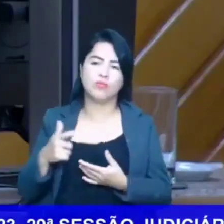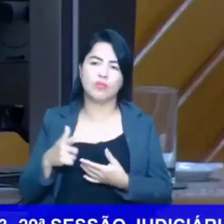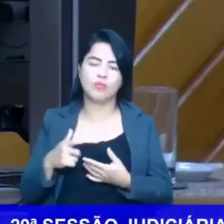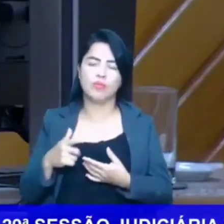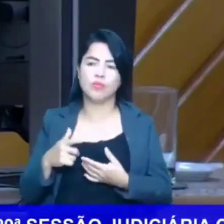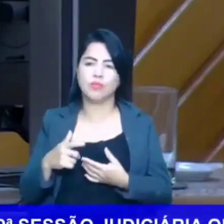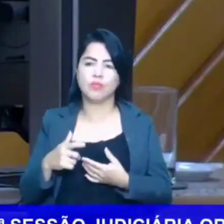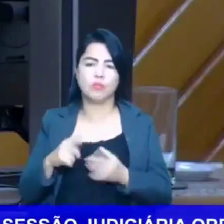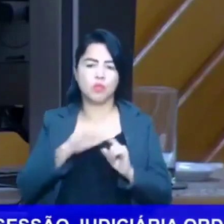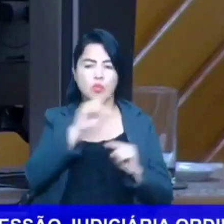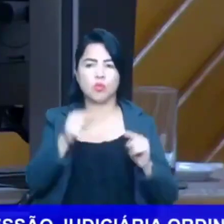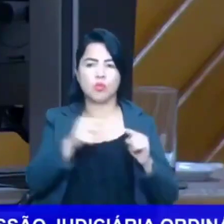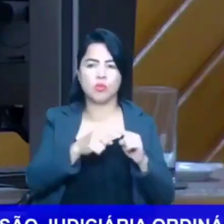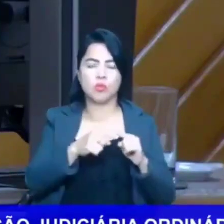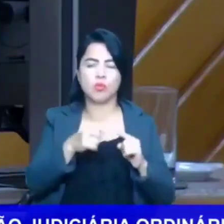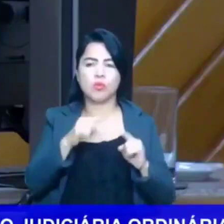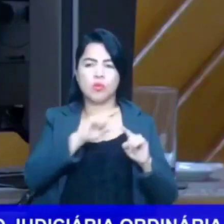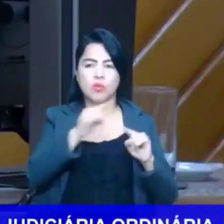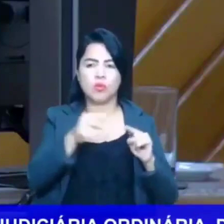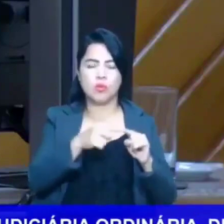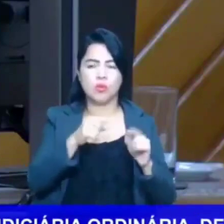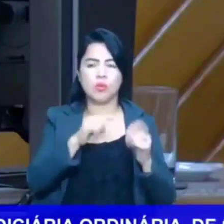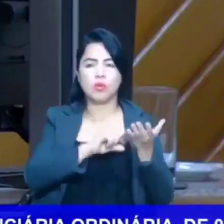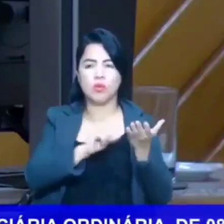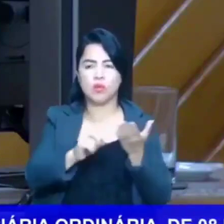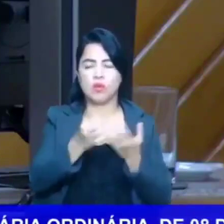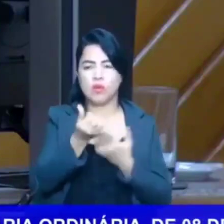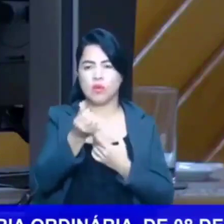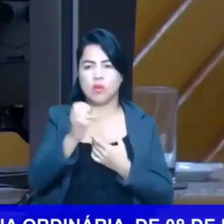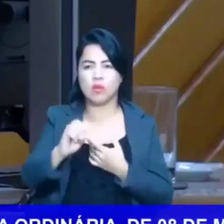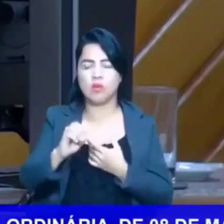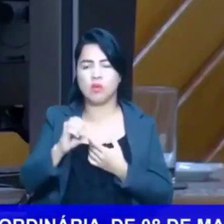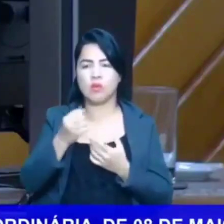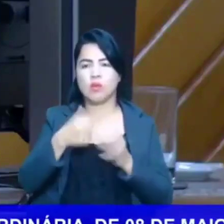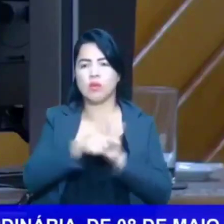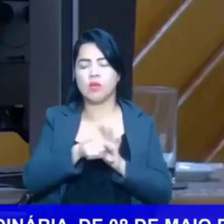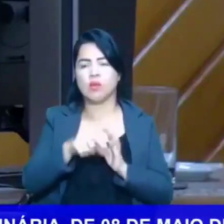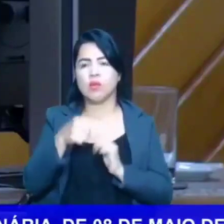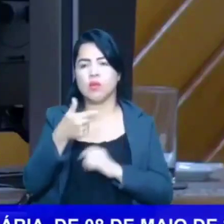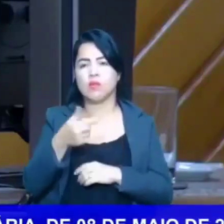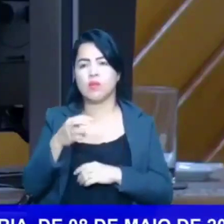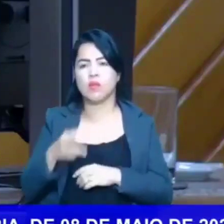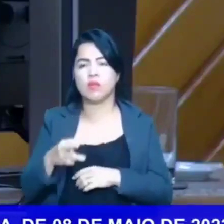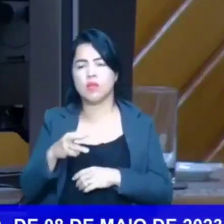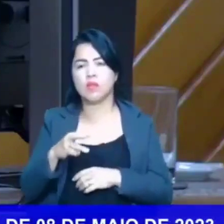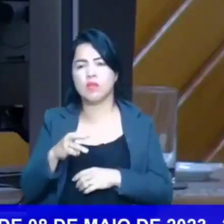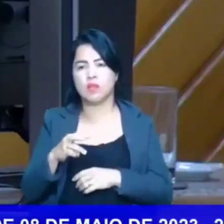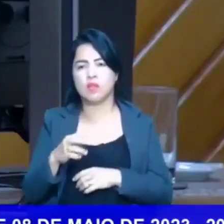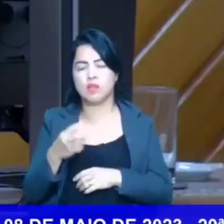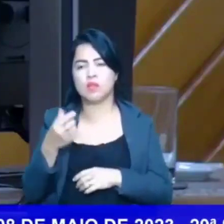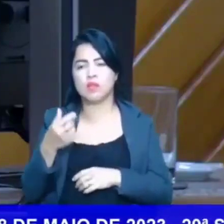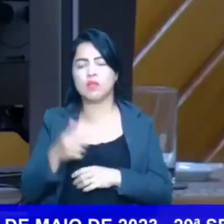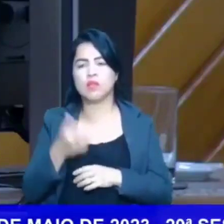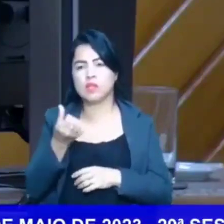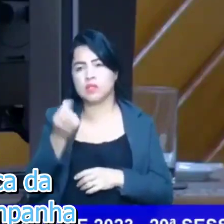o comando do artigo 60 da Resolução 23.607,